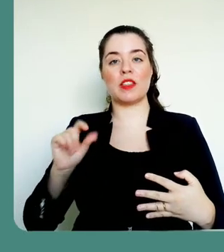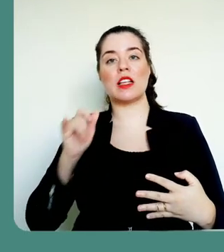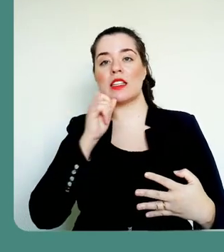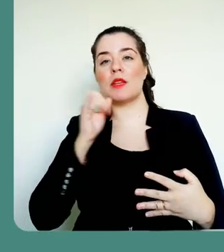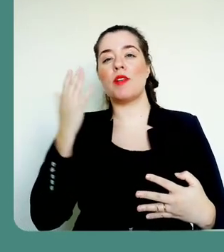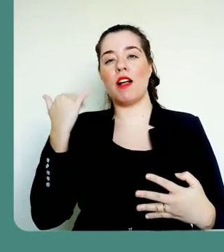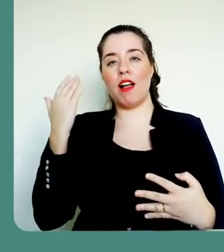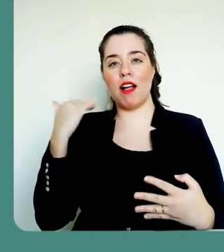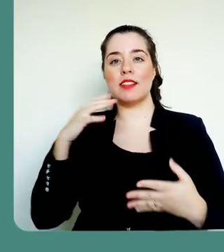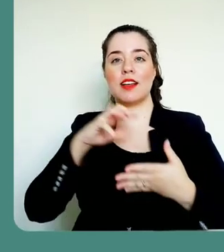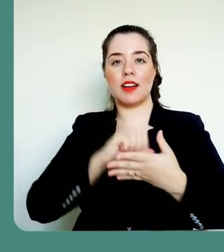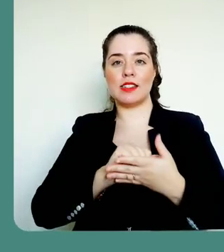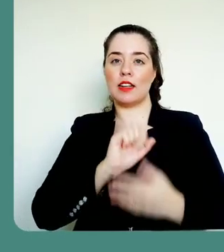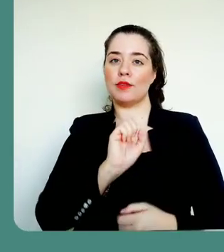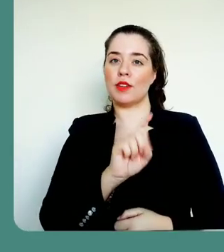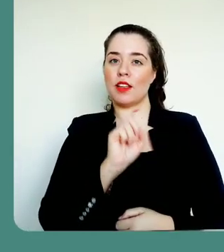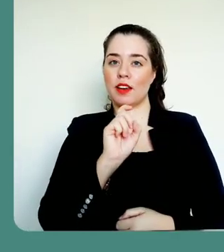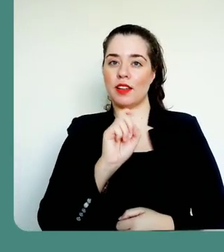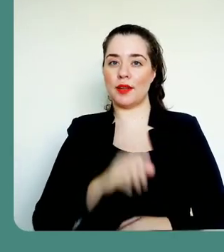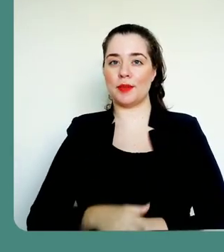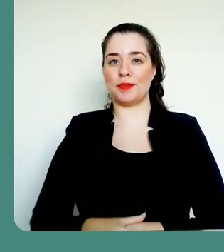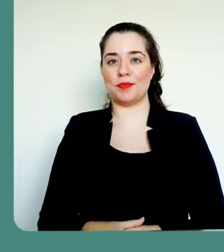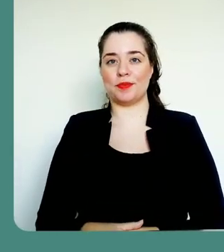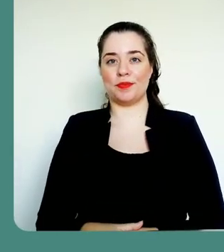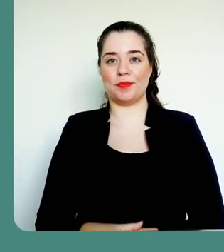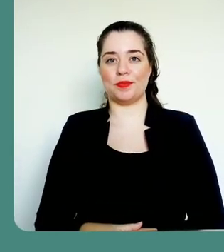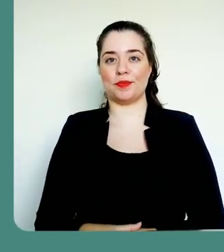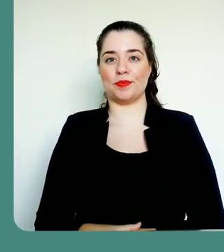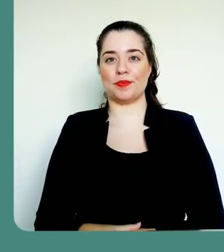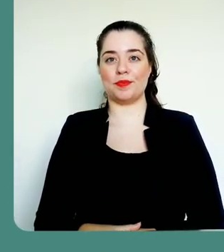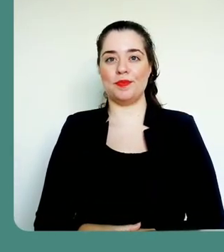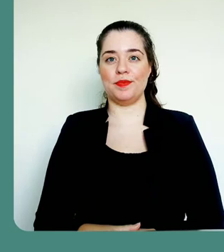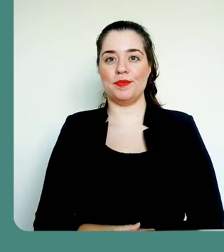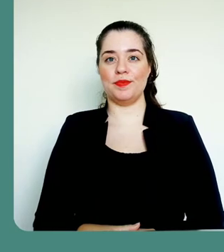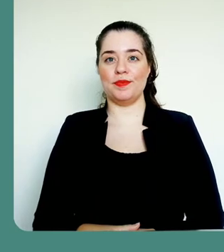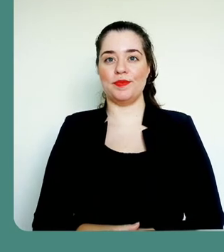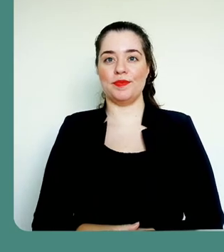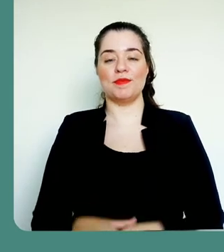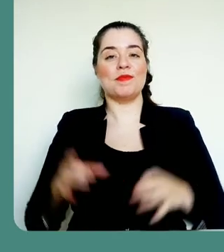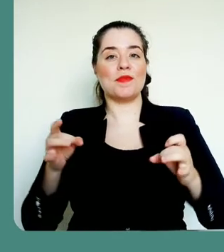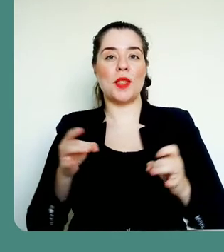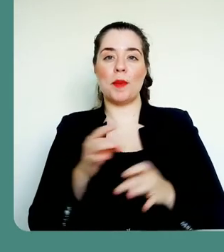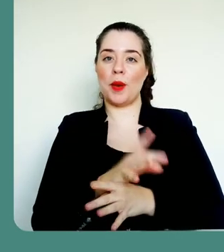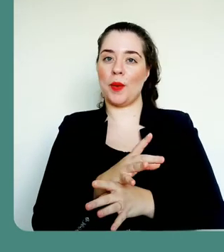eu havia cadastrado anteriormente e clicar aqui em Play.